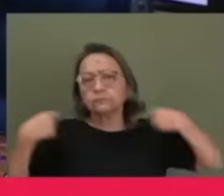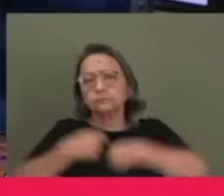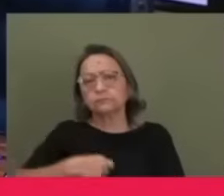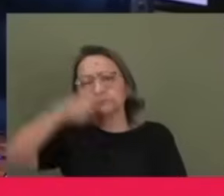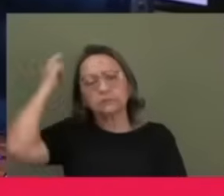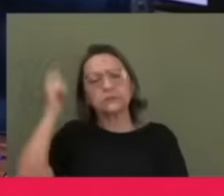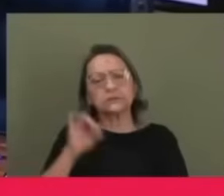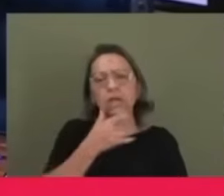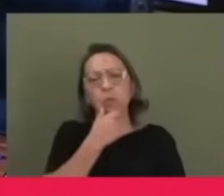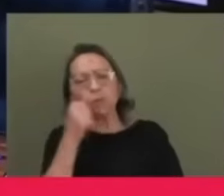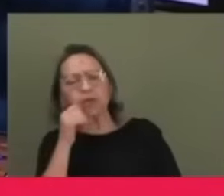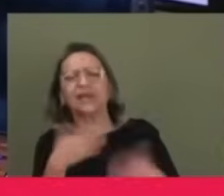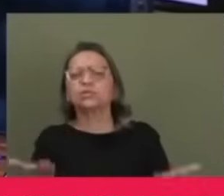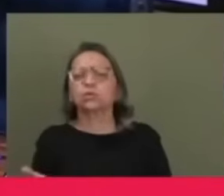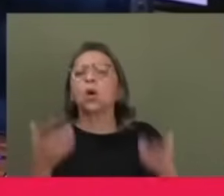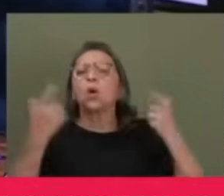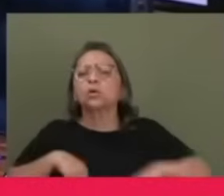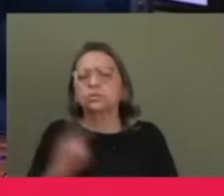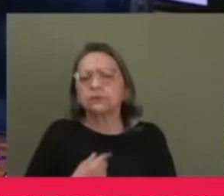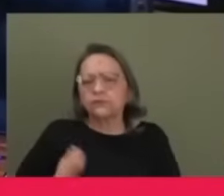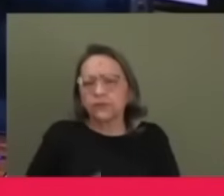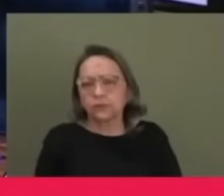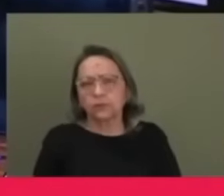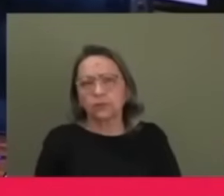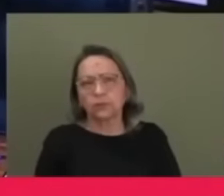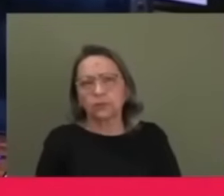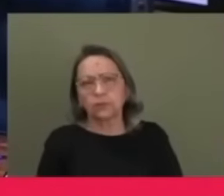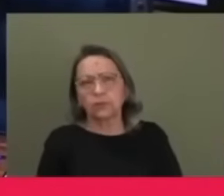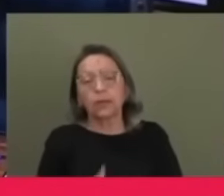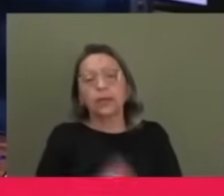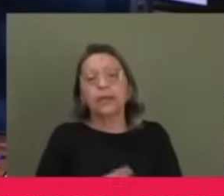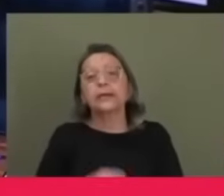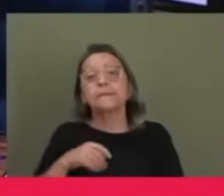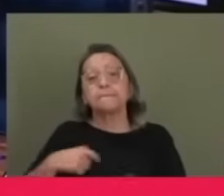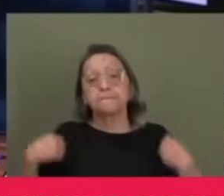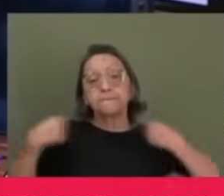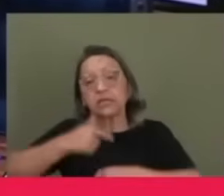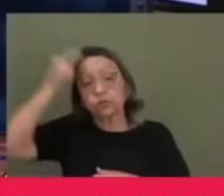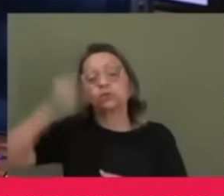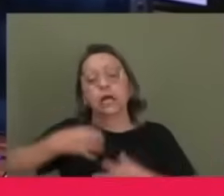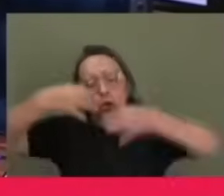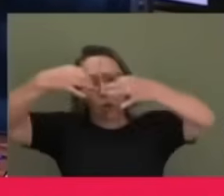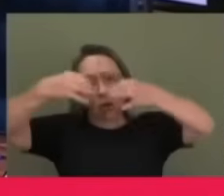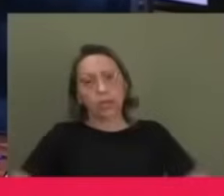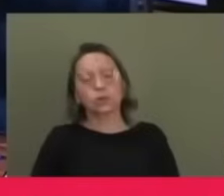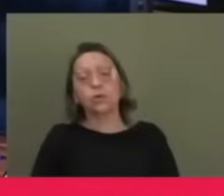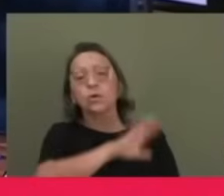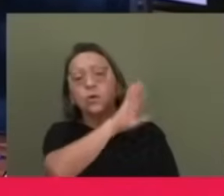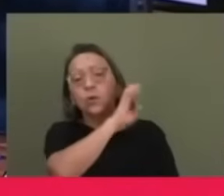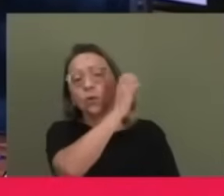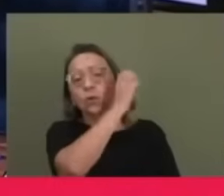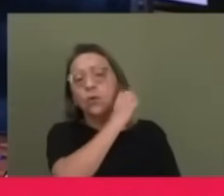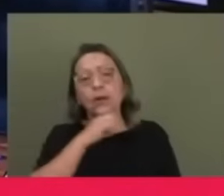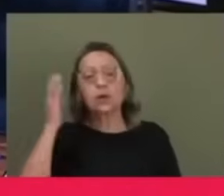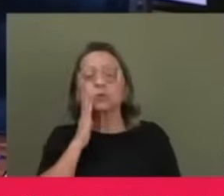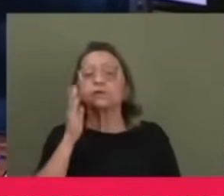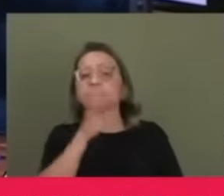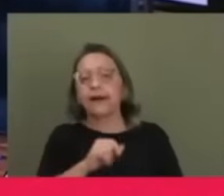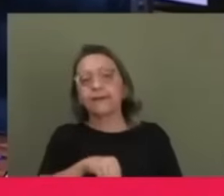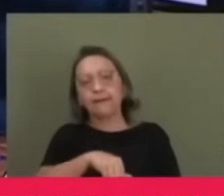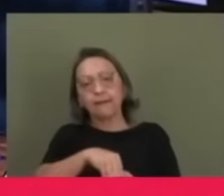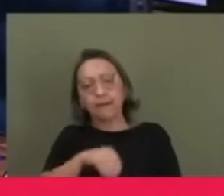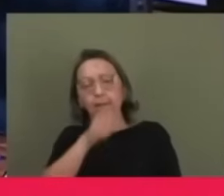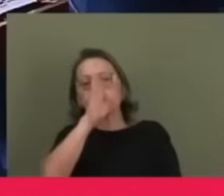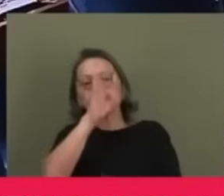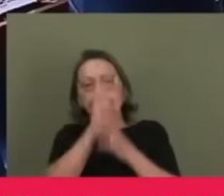Moraes. Que é isso? Onde que nós estamos vivendo? Ele está correto. E o Elon Musk vai recuar.